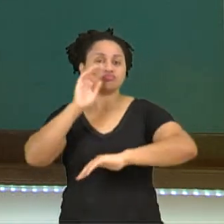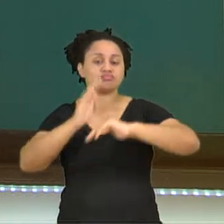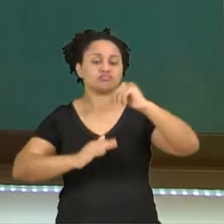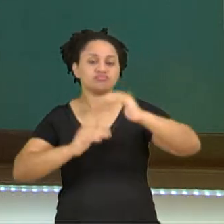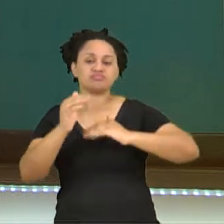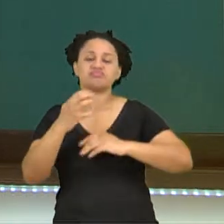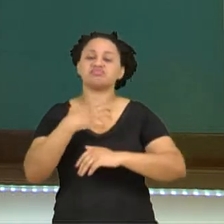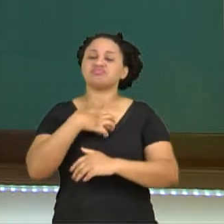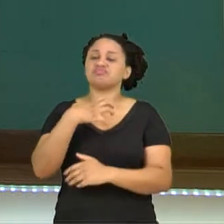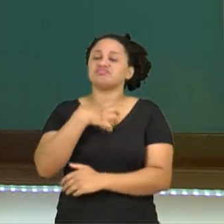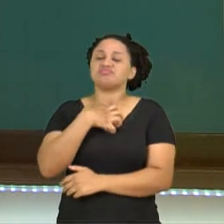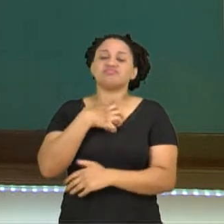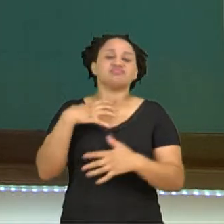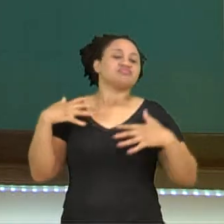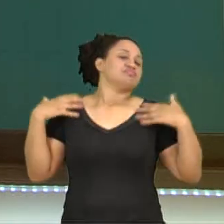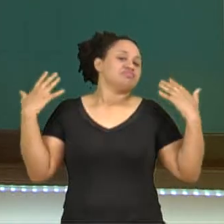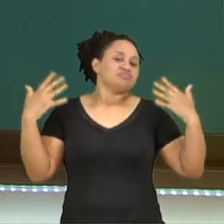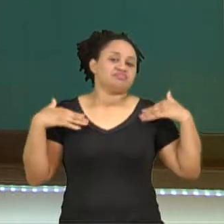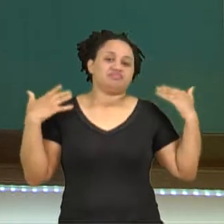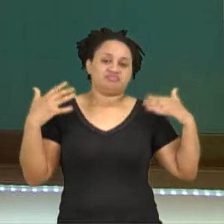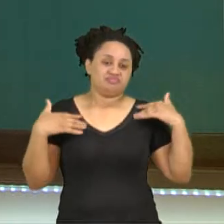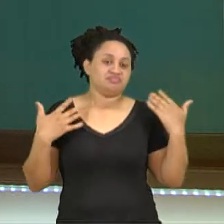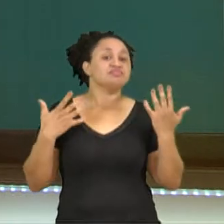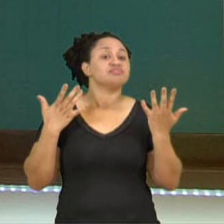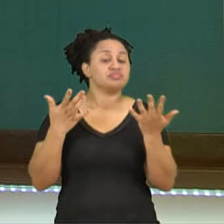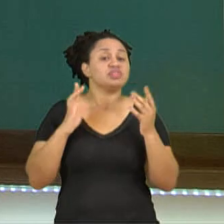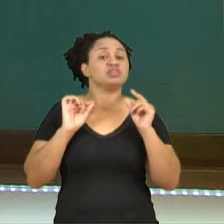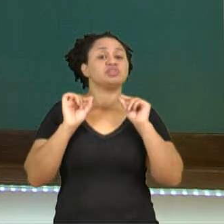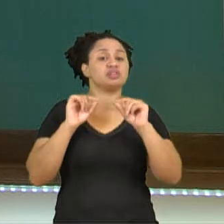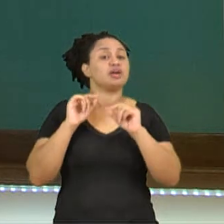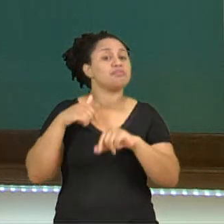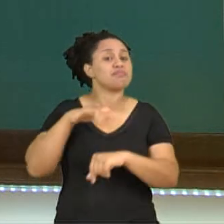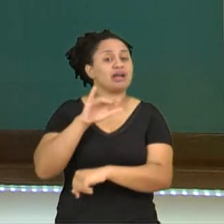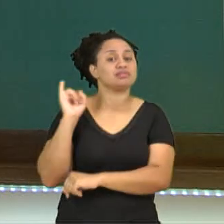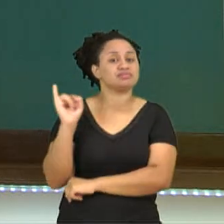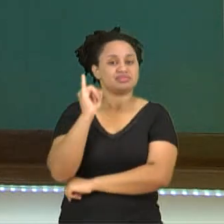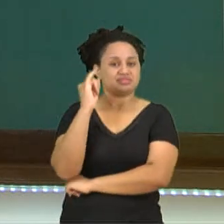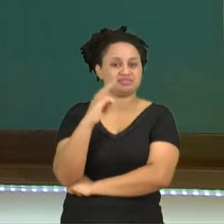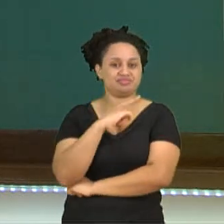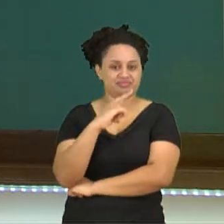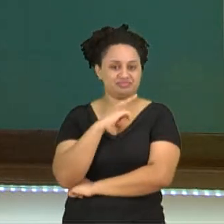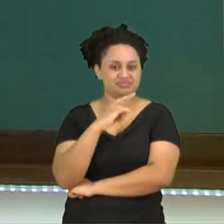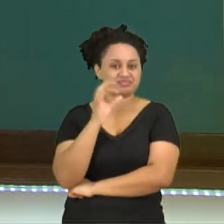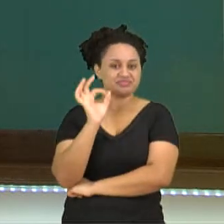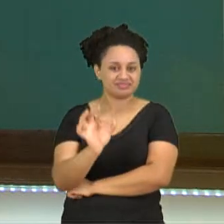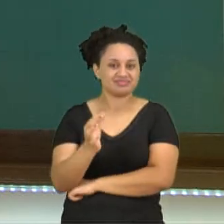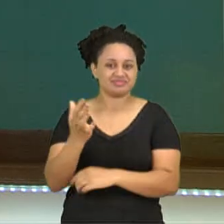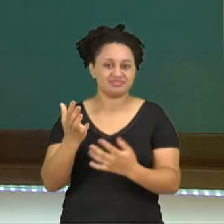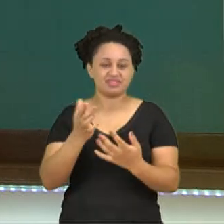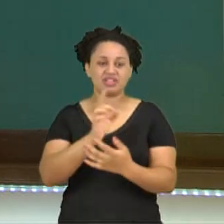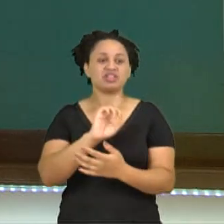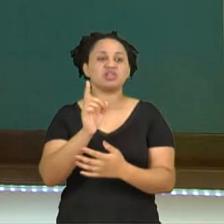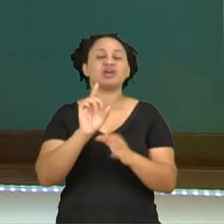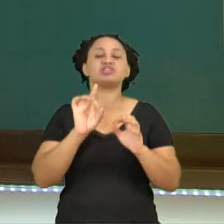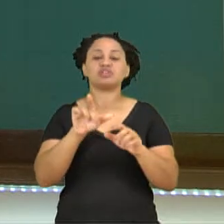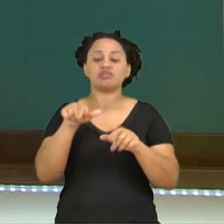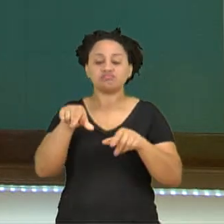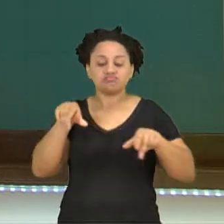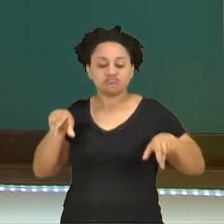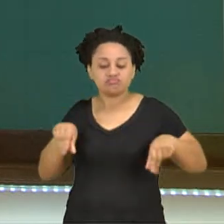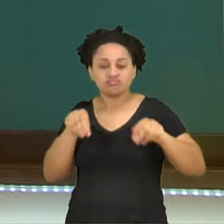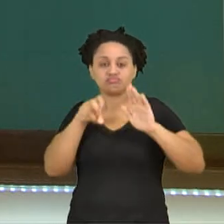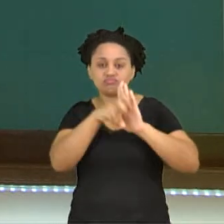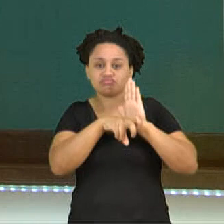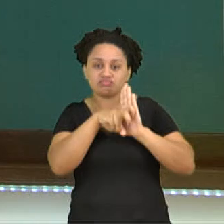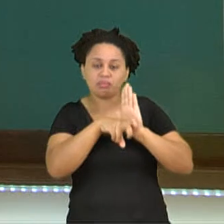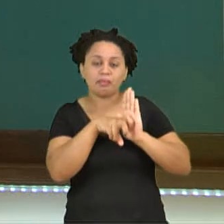uma imensa alegria. E isso que é o mais importante, certo? Não só para o cadeirante